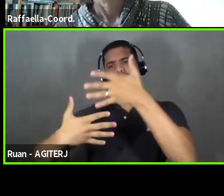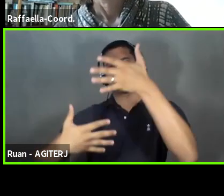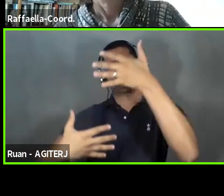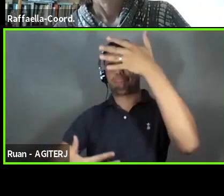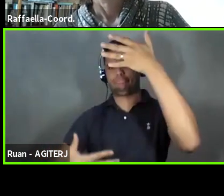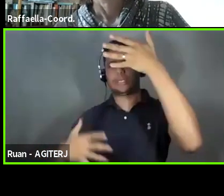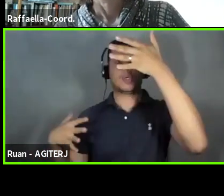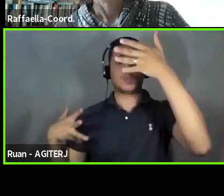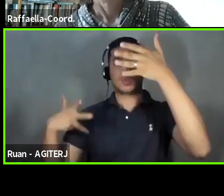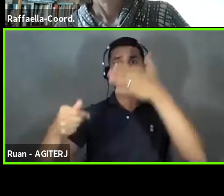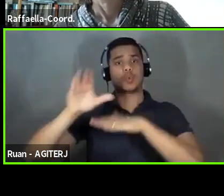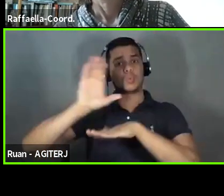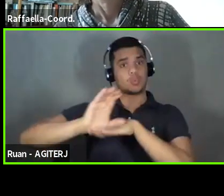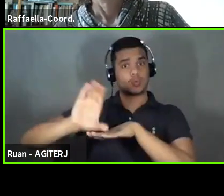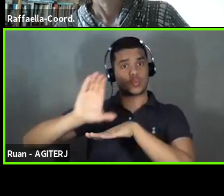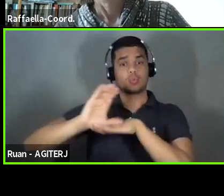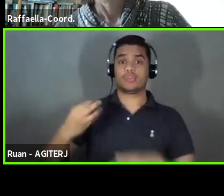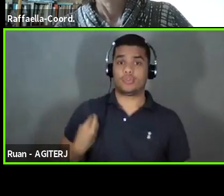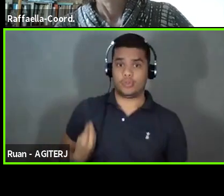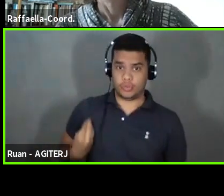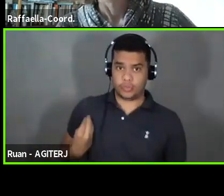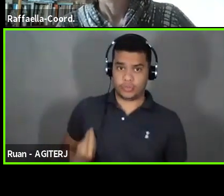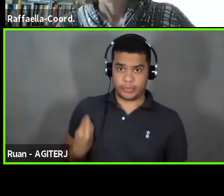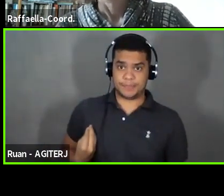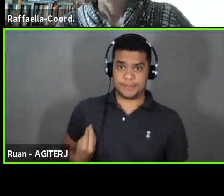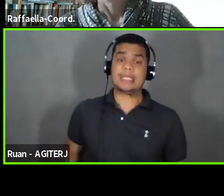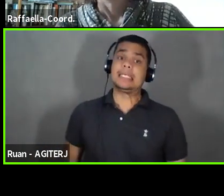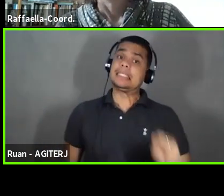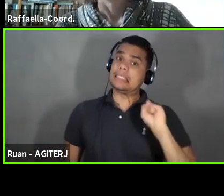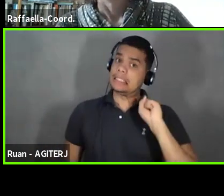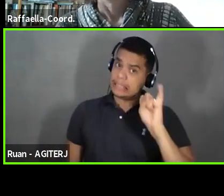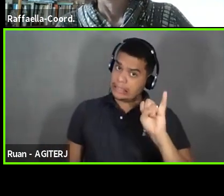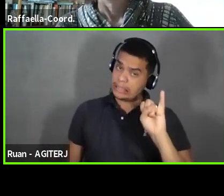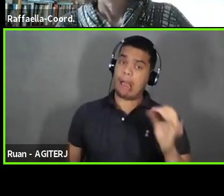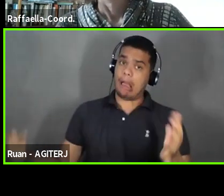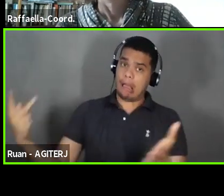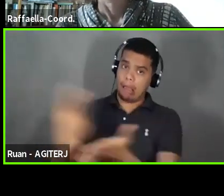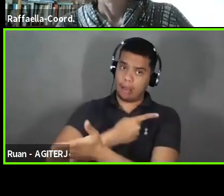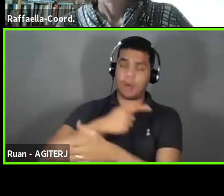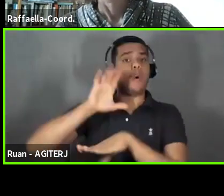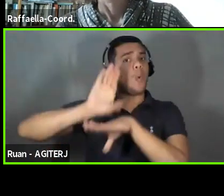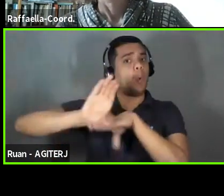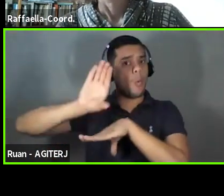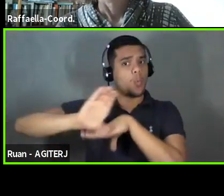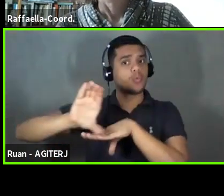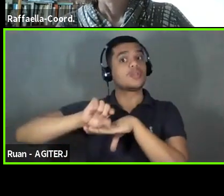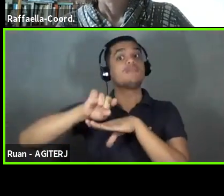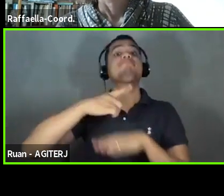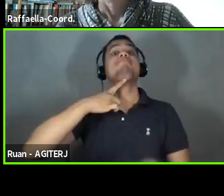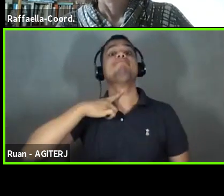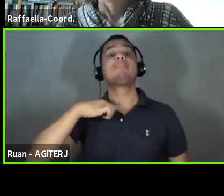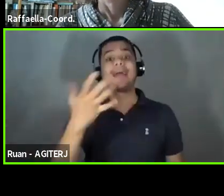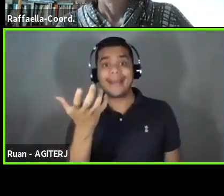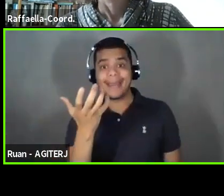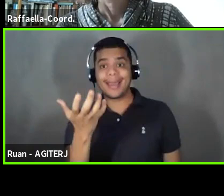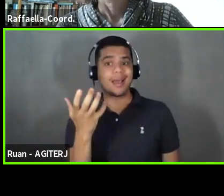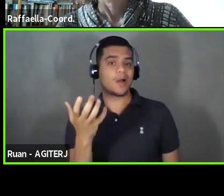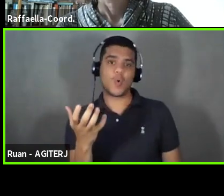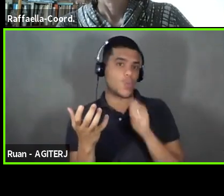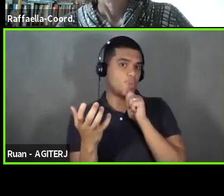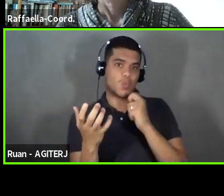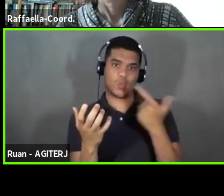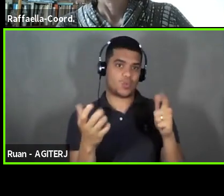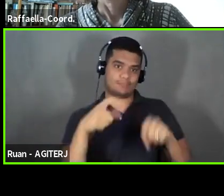os cursos sendo oferecidos. Se, porventura, o curso que você tem desejo de fazer não estiver